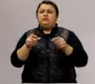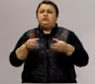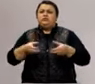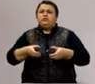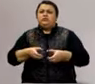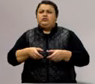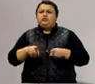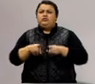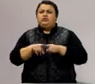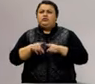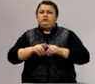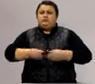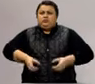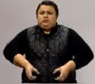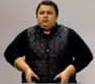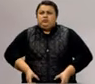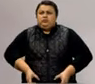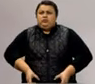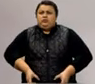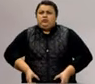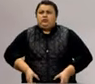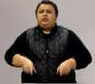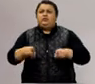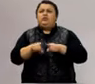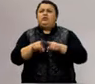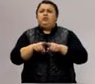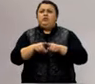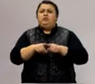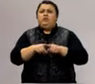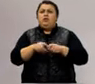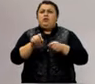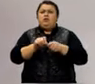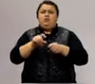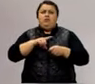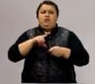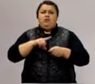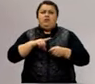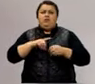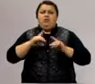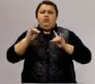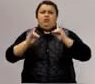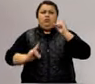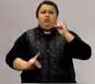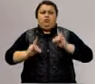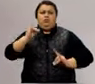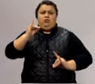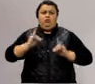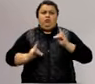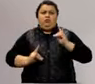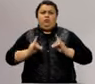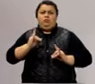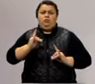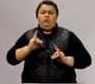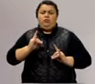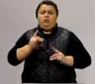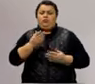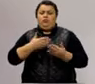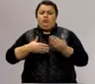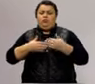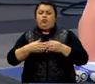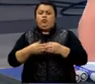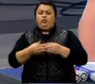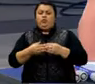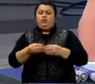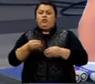os ovários, tá? Que são órgãos também que produzem hormônios. Então, esses são os órgãos pertencentes ao sistema